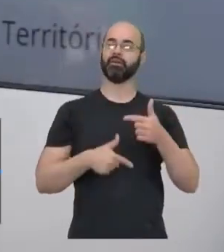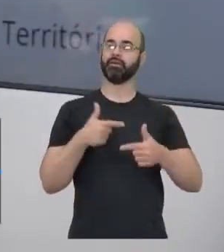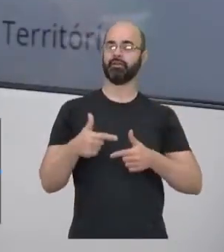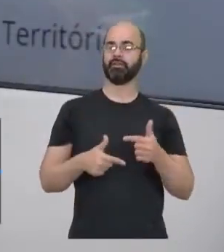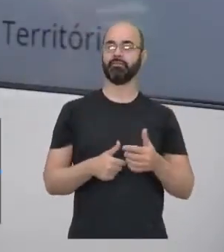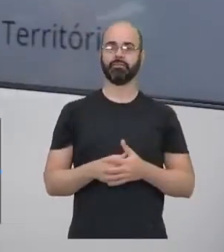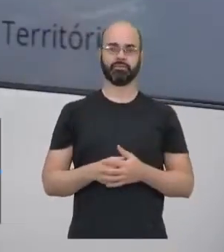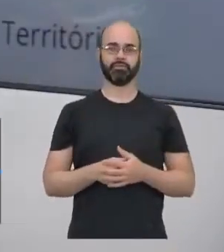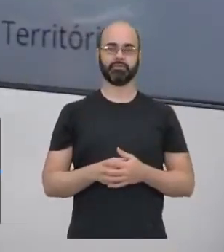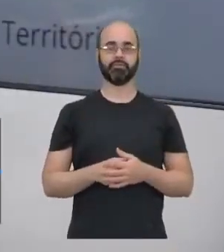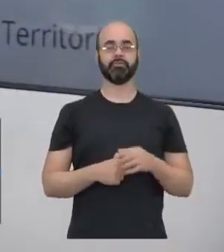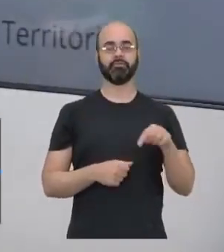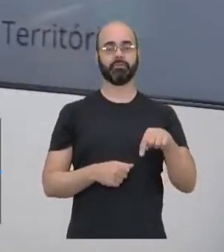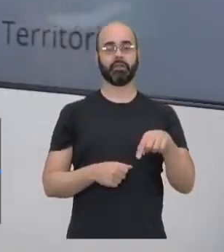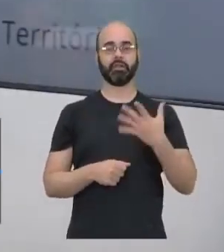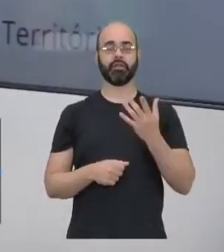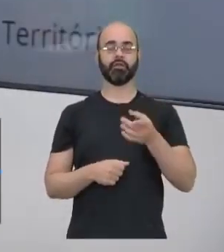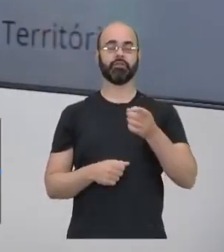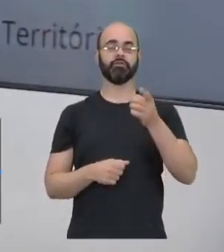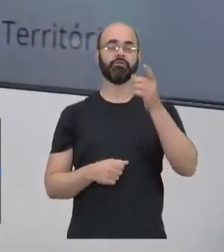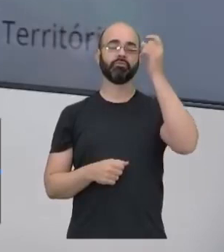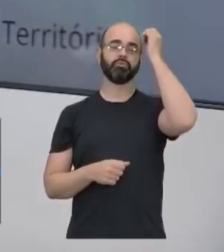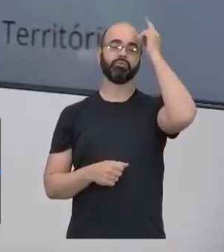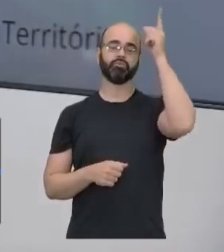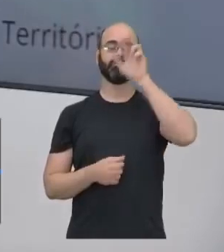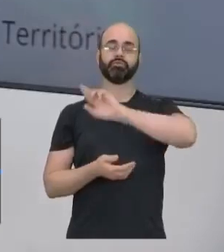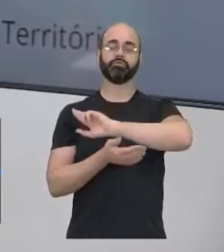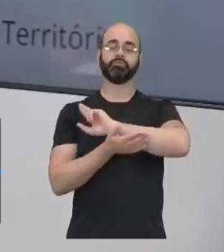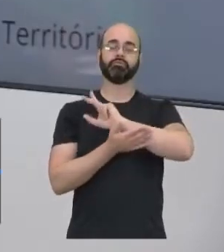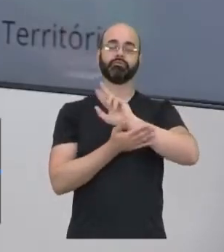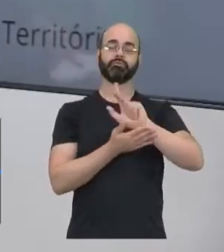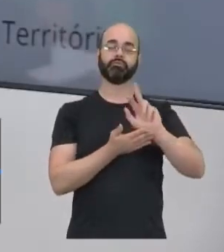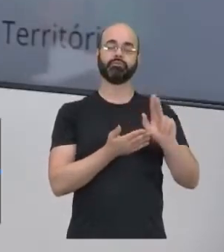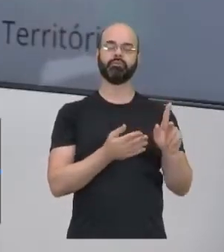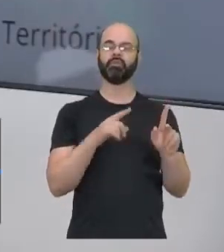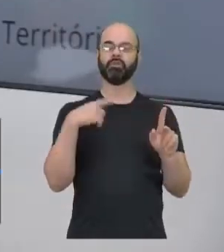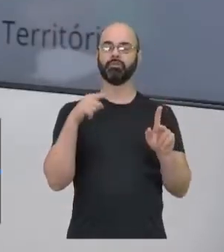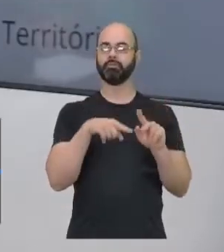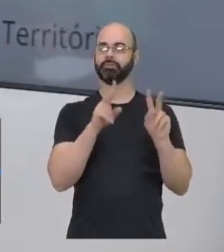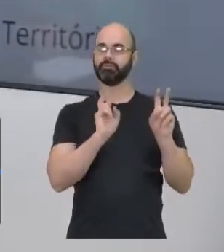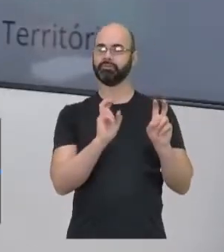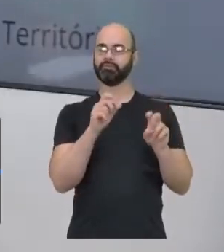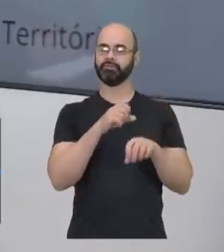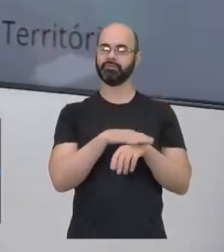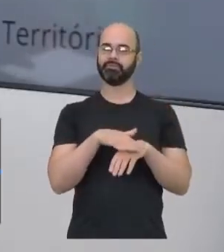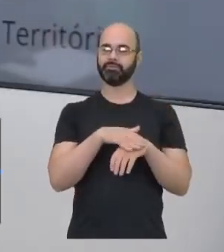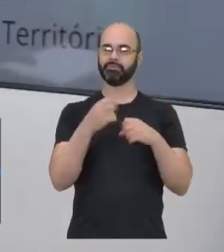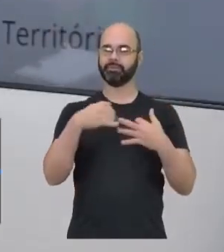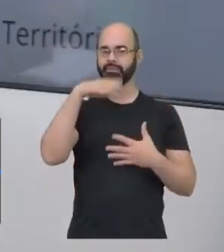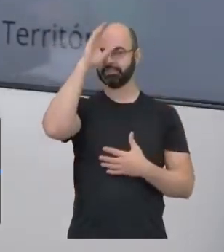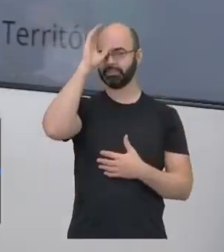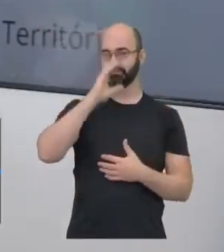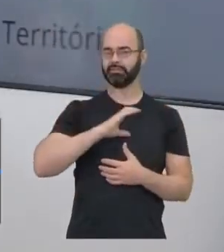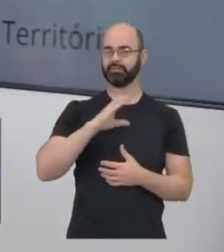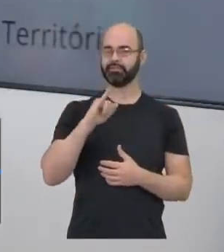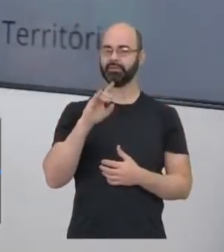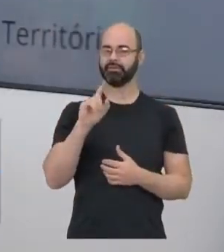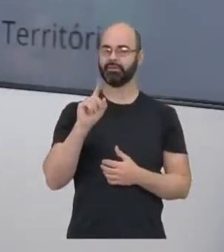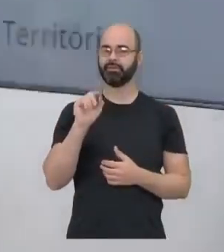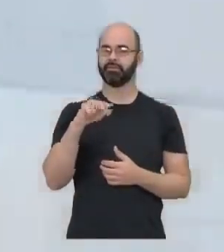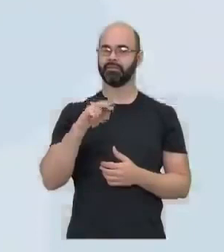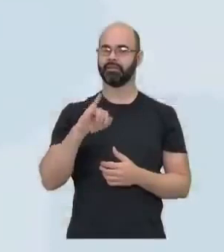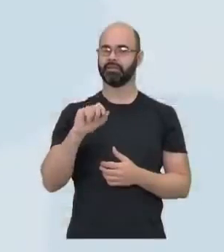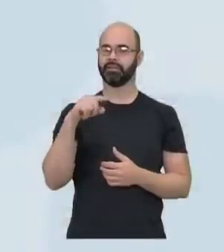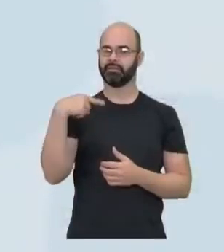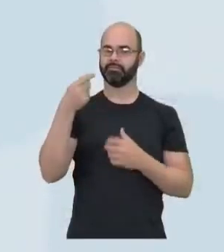um povo multicultural. Nós vamos falar sobre multiculturalismo em outros momentos, sobre cidadania em outros momentos também. Vamos voltar lá no nosso